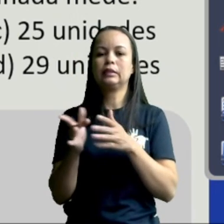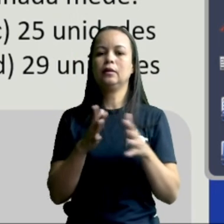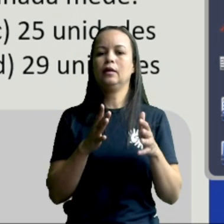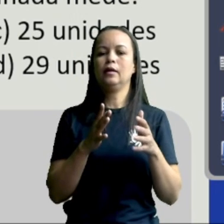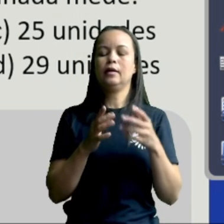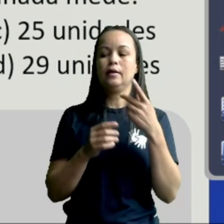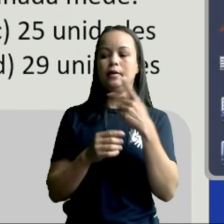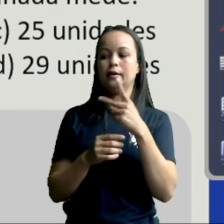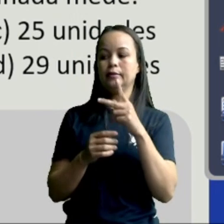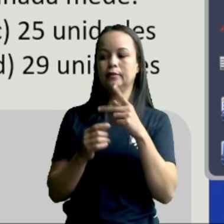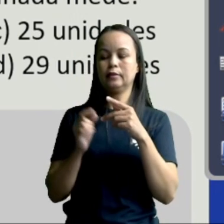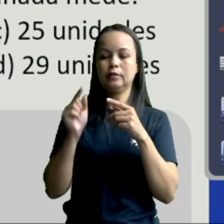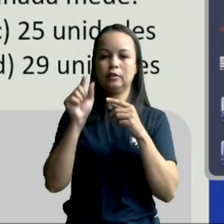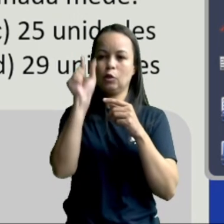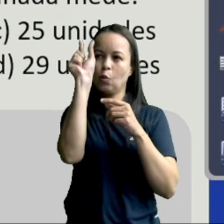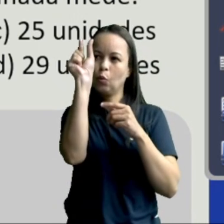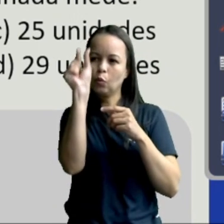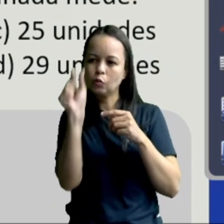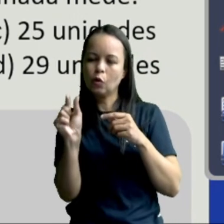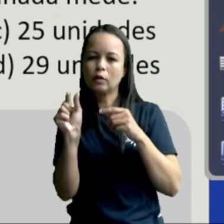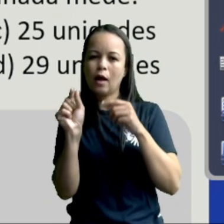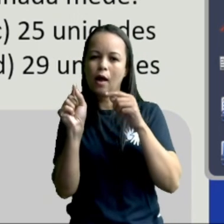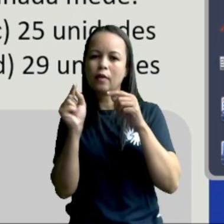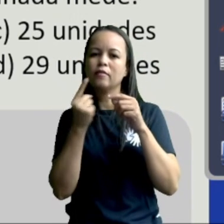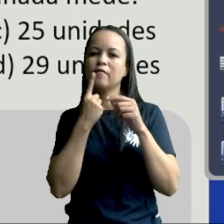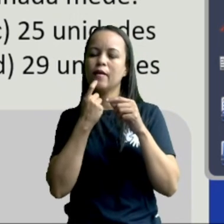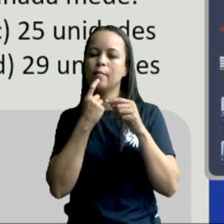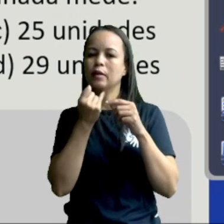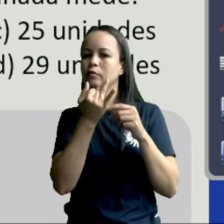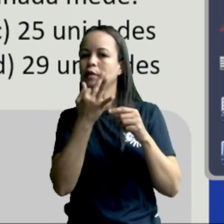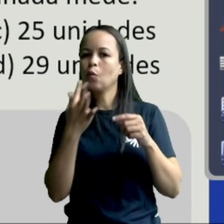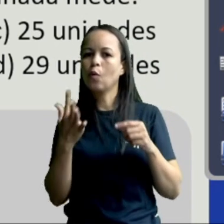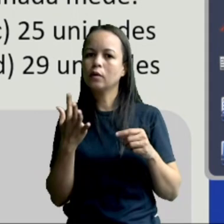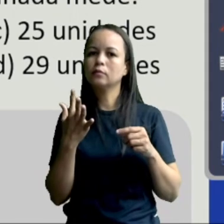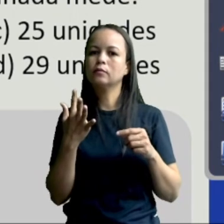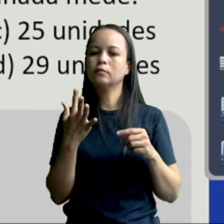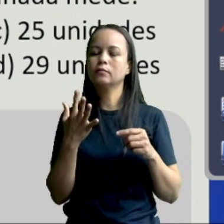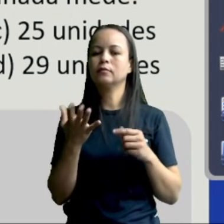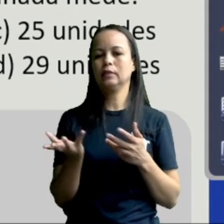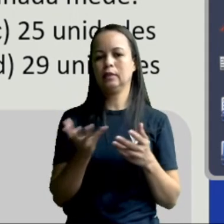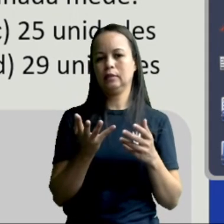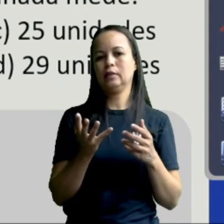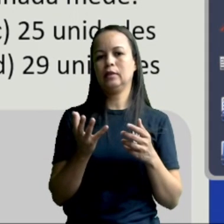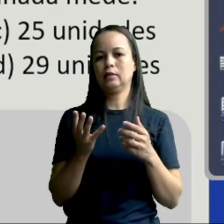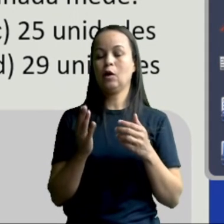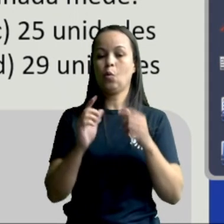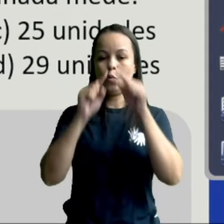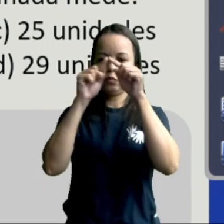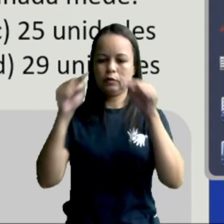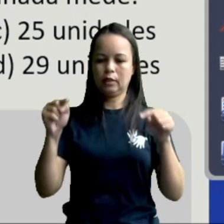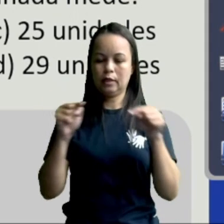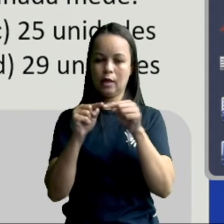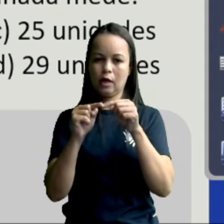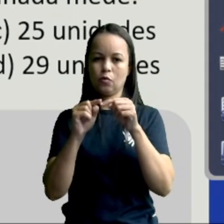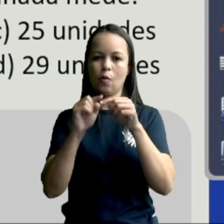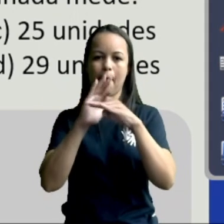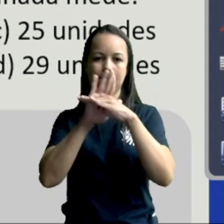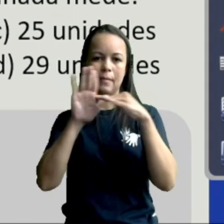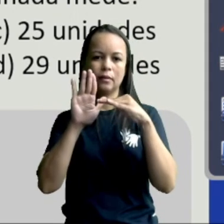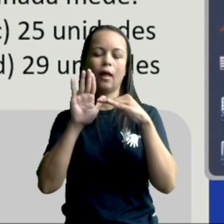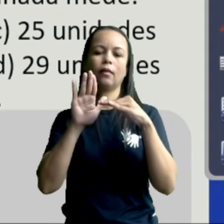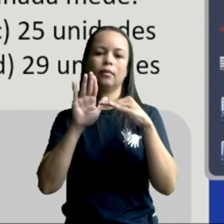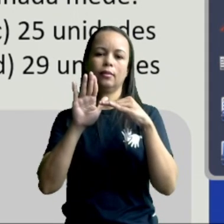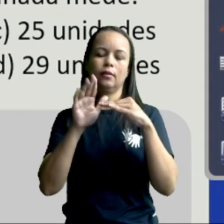de fazer, de contornar de vermelho, tem quantos quadradinhos? O triângulo vai ser a metade dele. Então, junta com